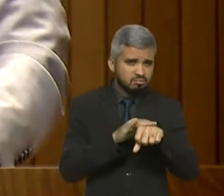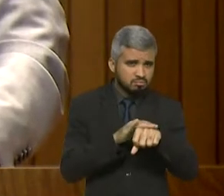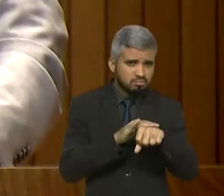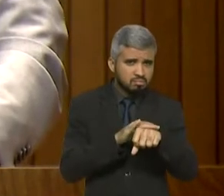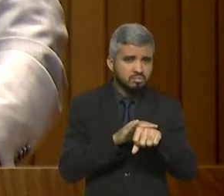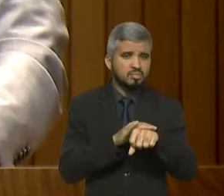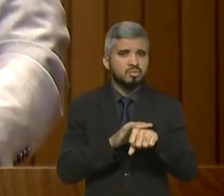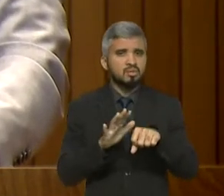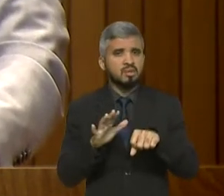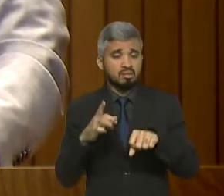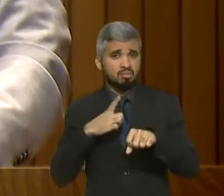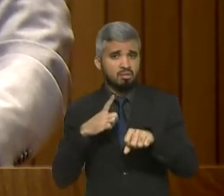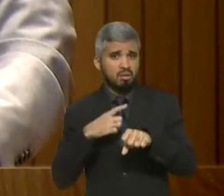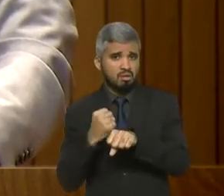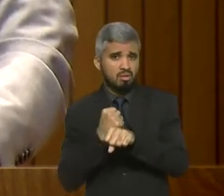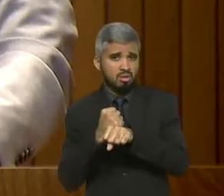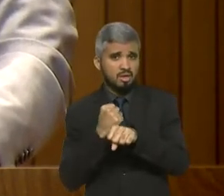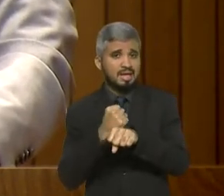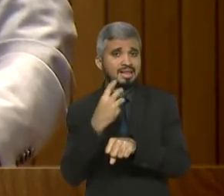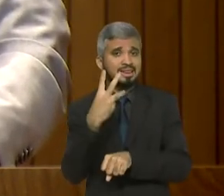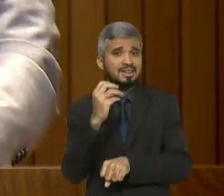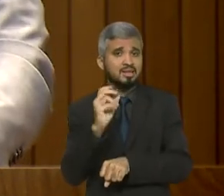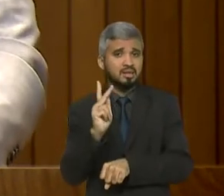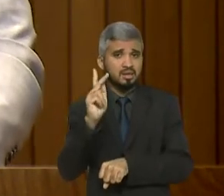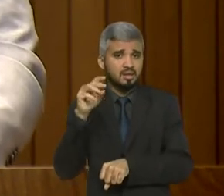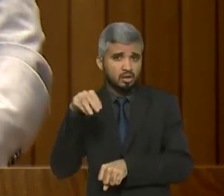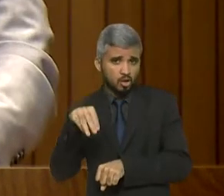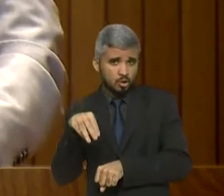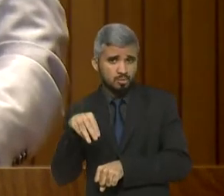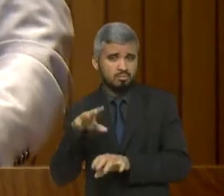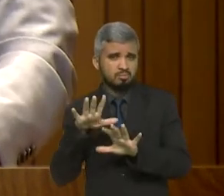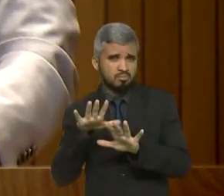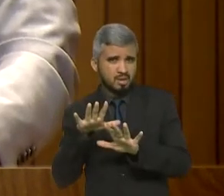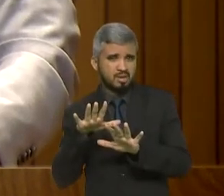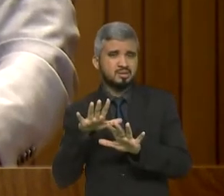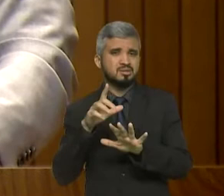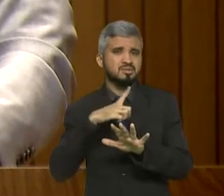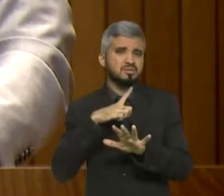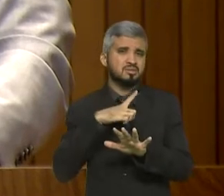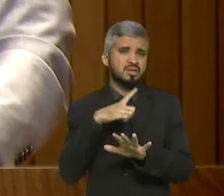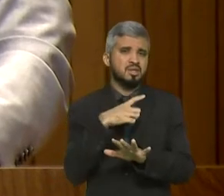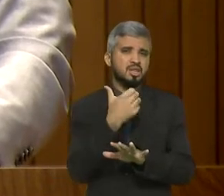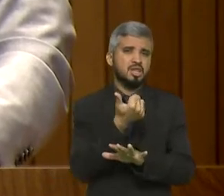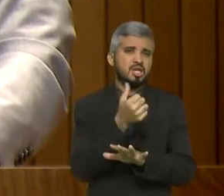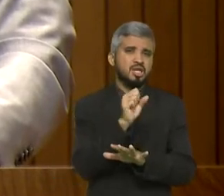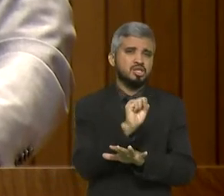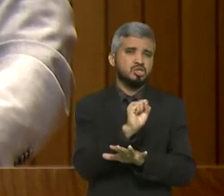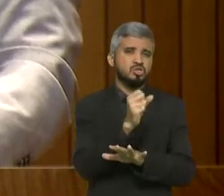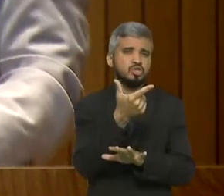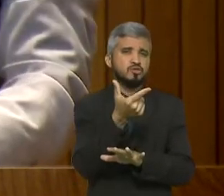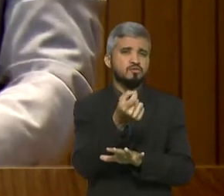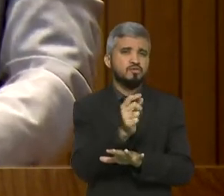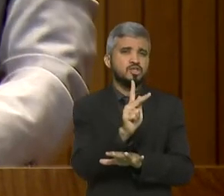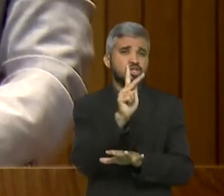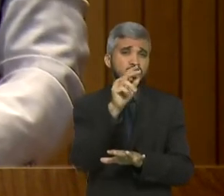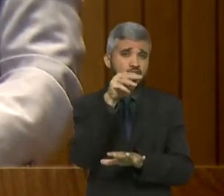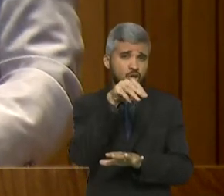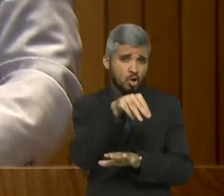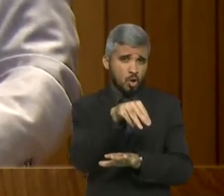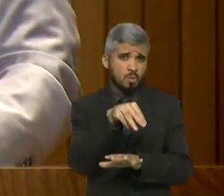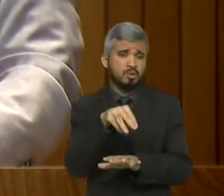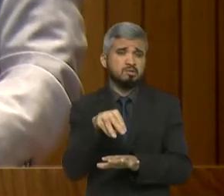30 quilômetros, mas que está pior, em torno de 18, 20 quilômetros, mas, na realidade, os 30 quilômetros precisam de uma